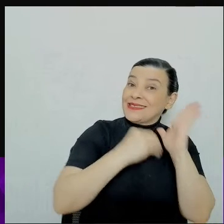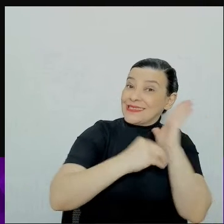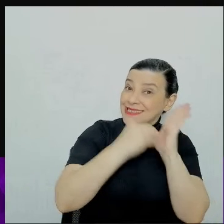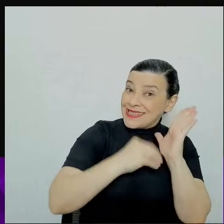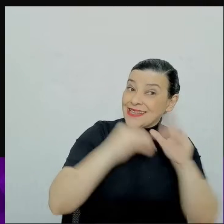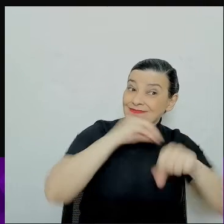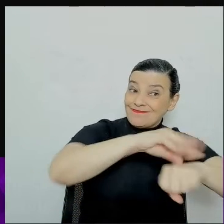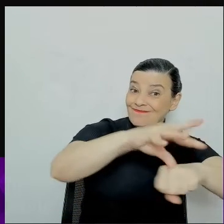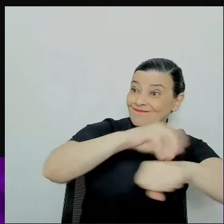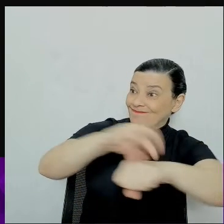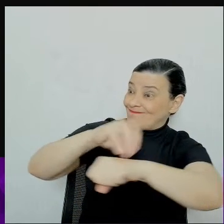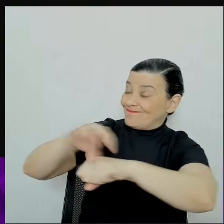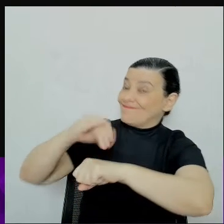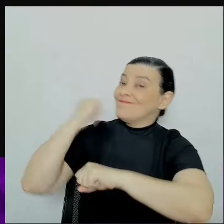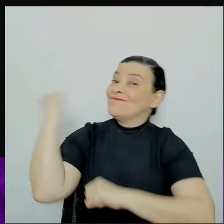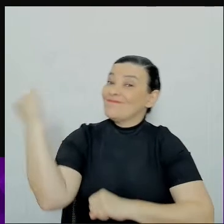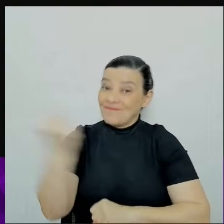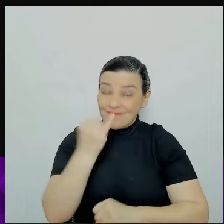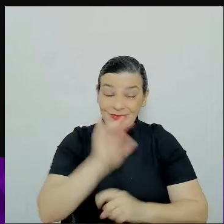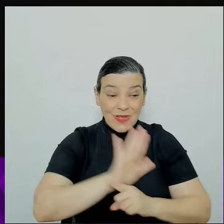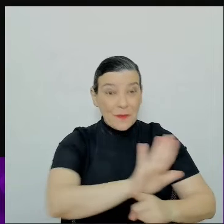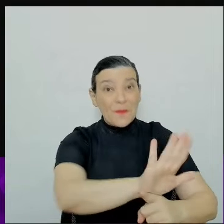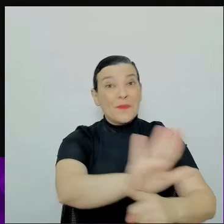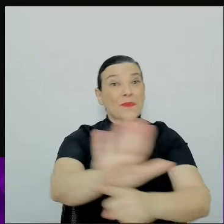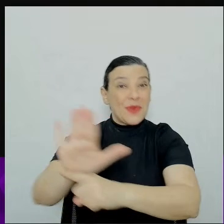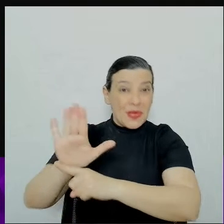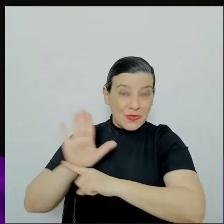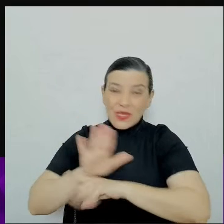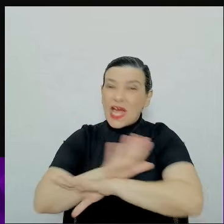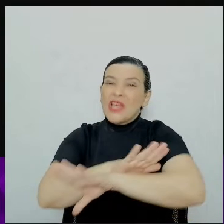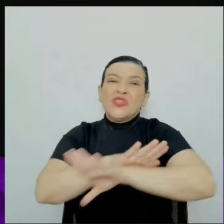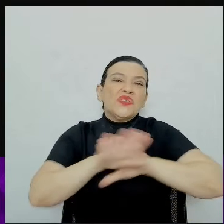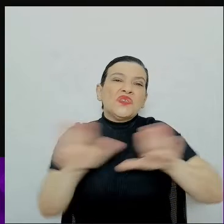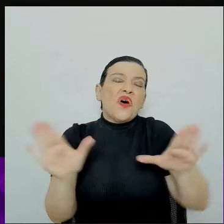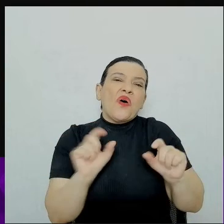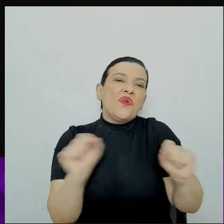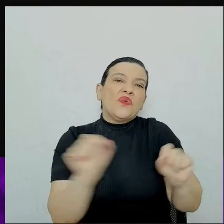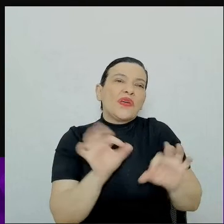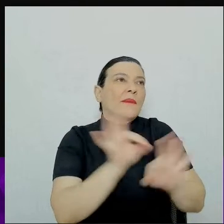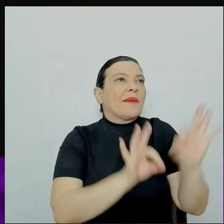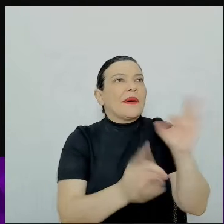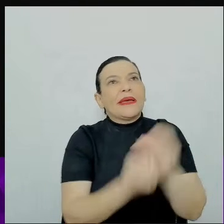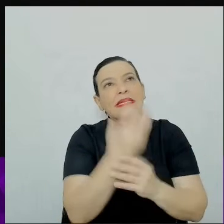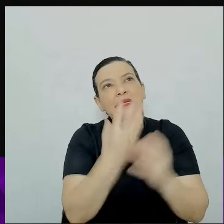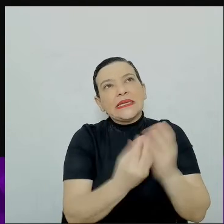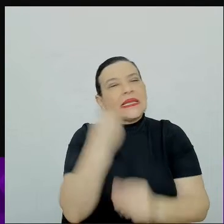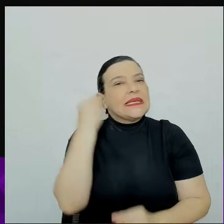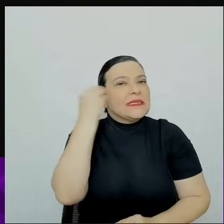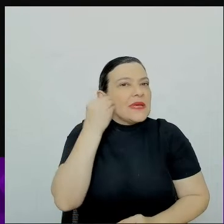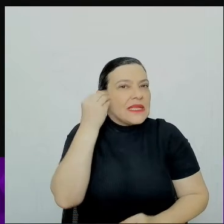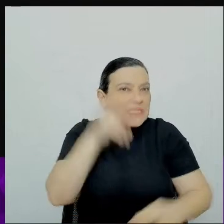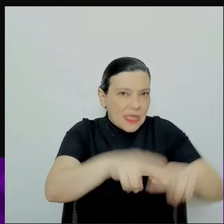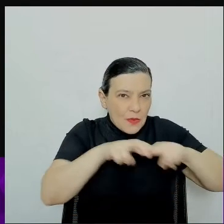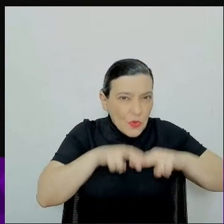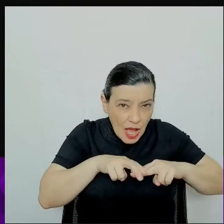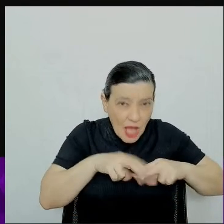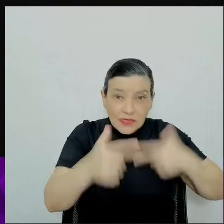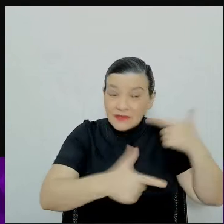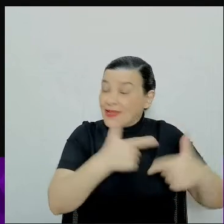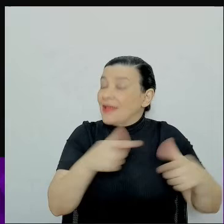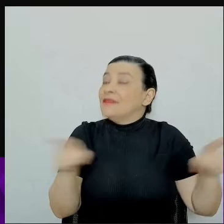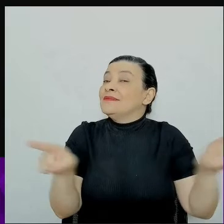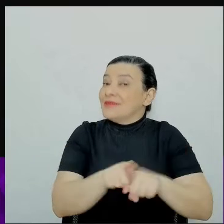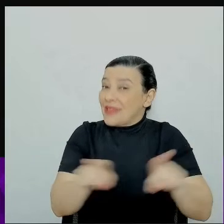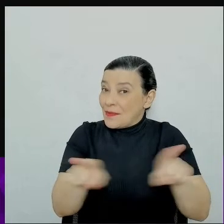uma atribuição, muito mais do que uma função de um designer que projeta melhores experiências através de um serviço. Se tornou também um modo de